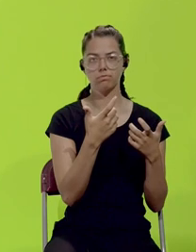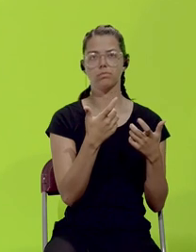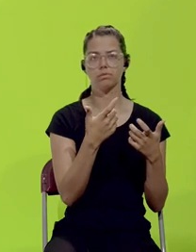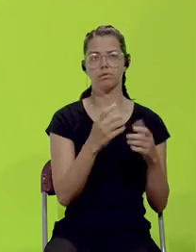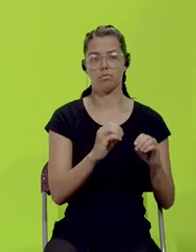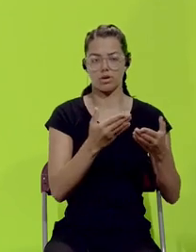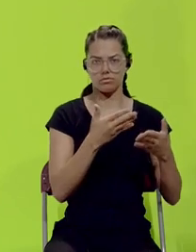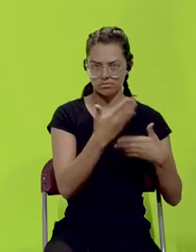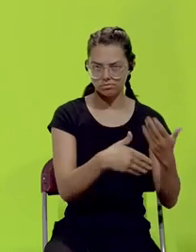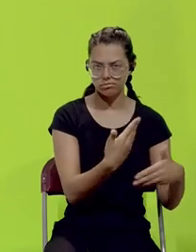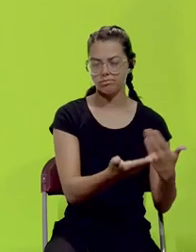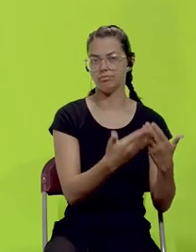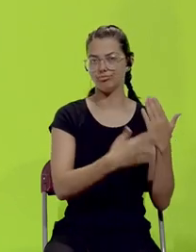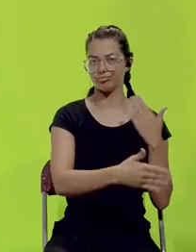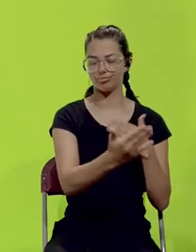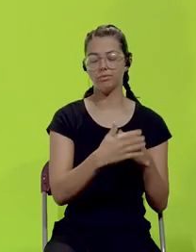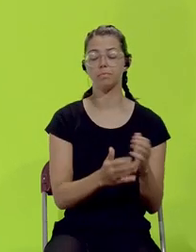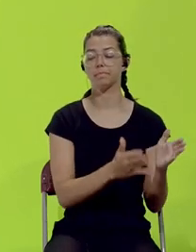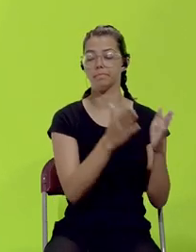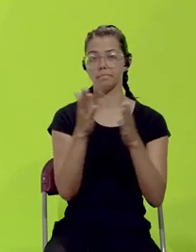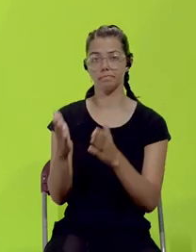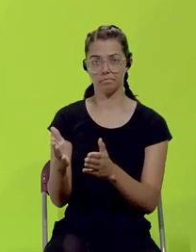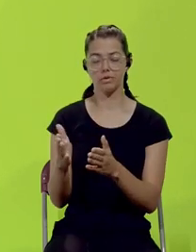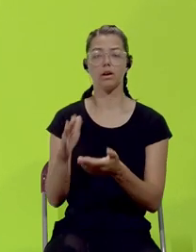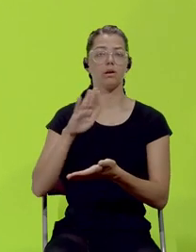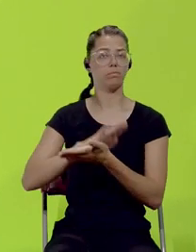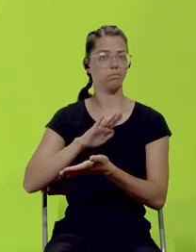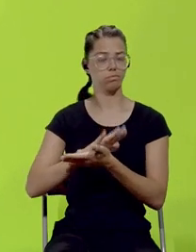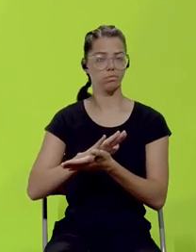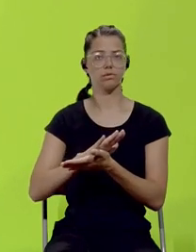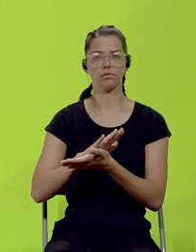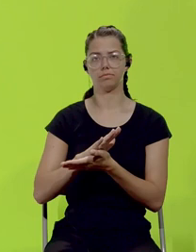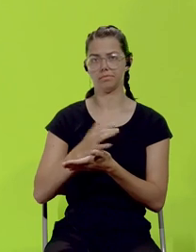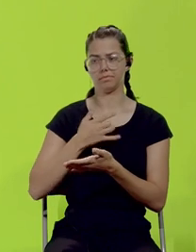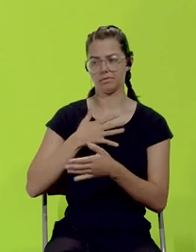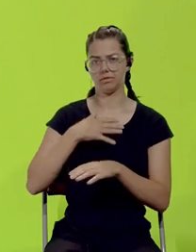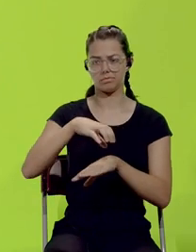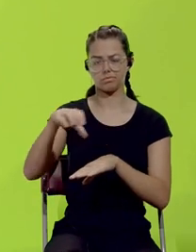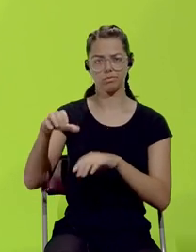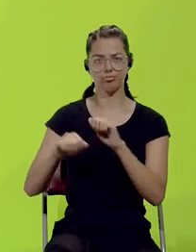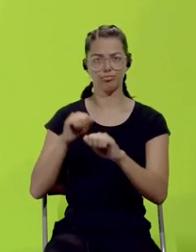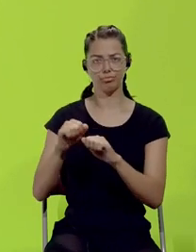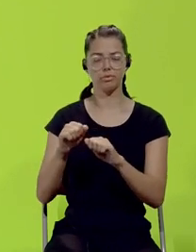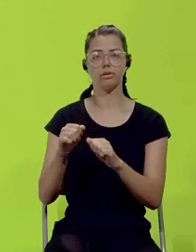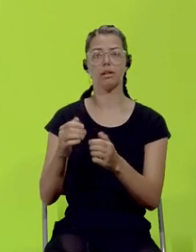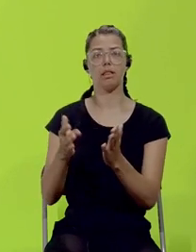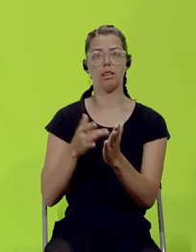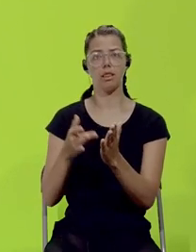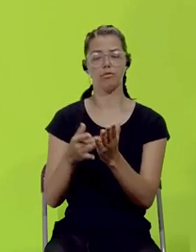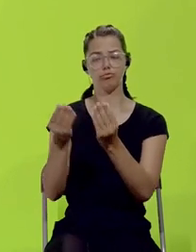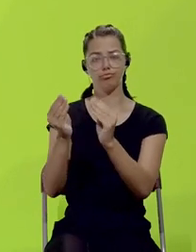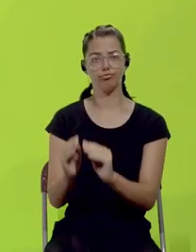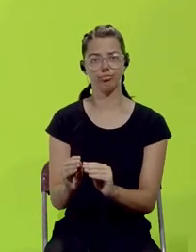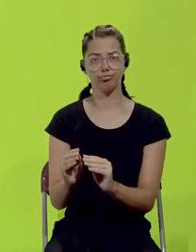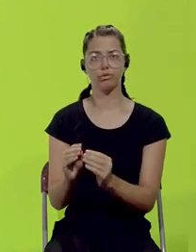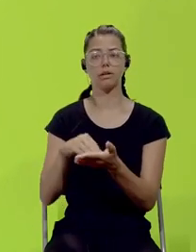longo do seu percurso. Por outro lado, os editores, aparentemente, recebem mais originais escritos